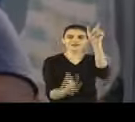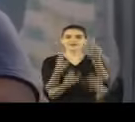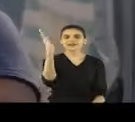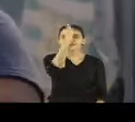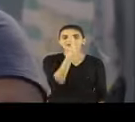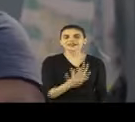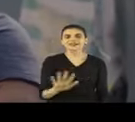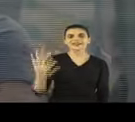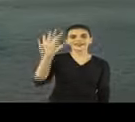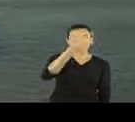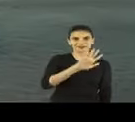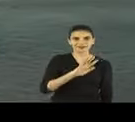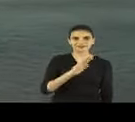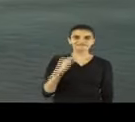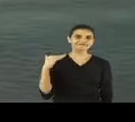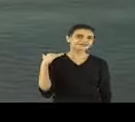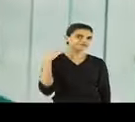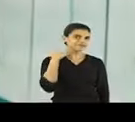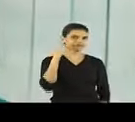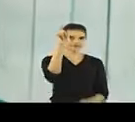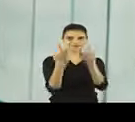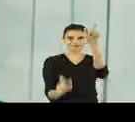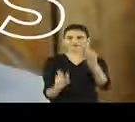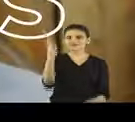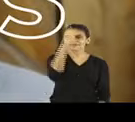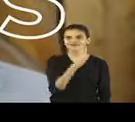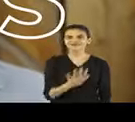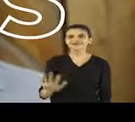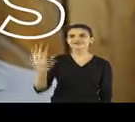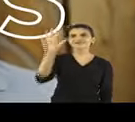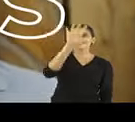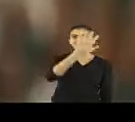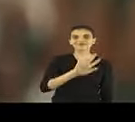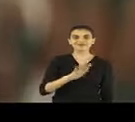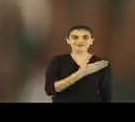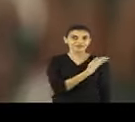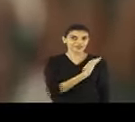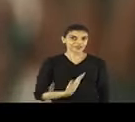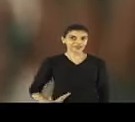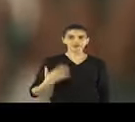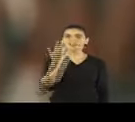Caixa, o banco de todos os brasileiros. O banco de todos os